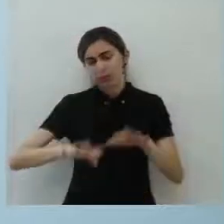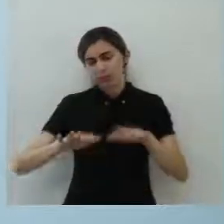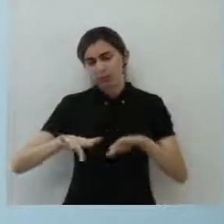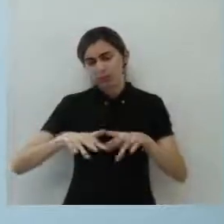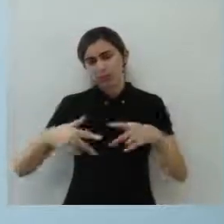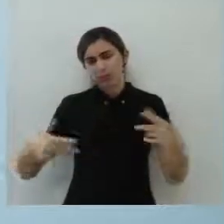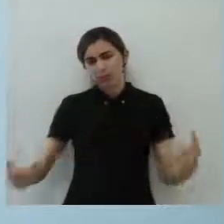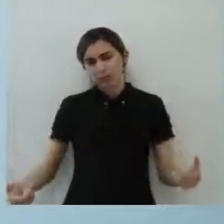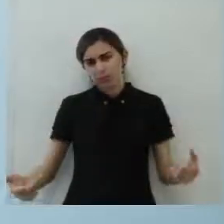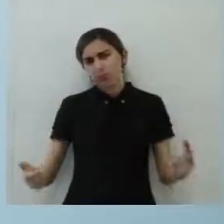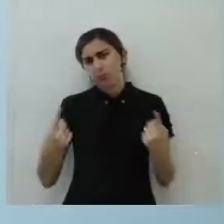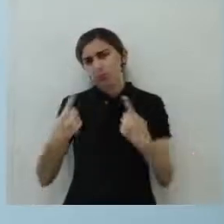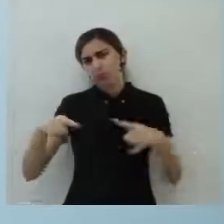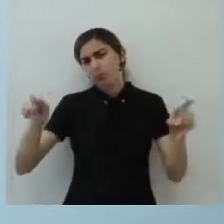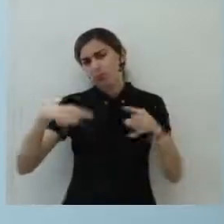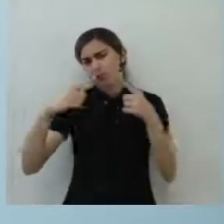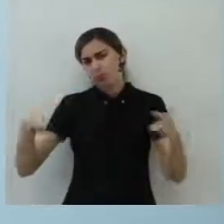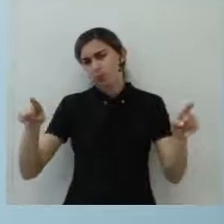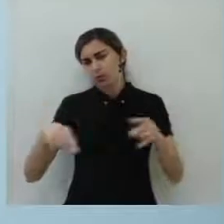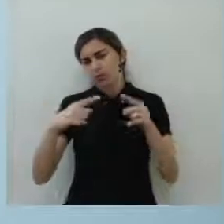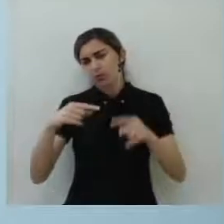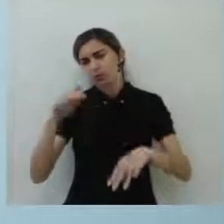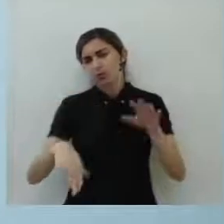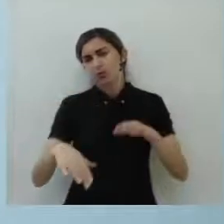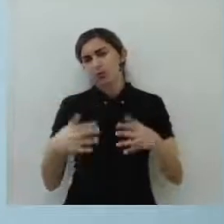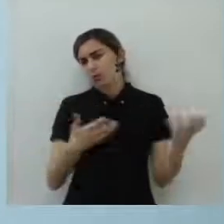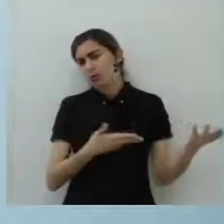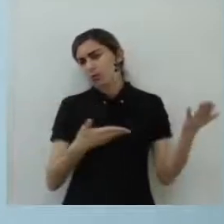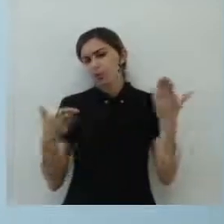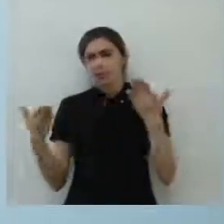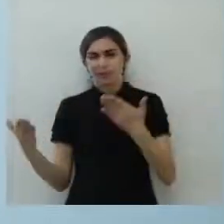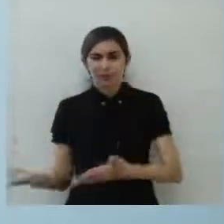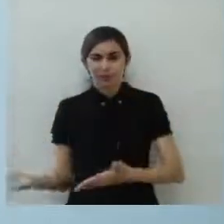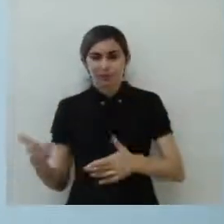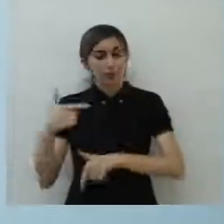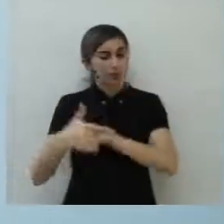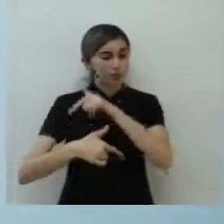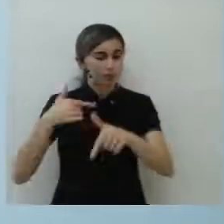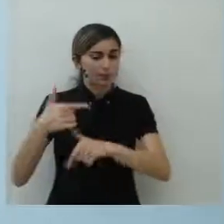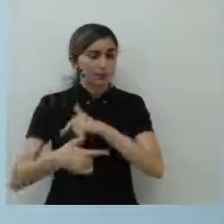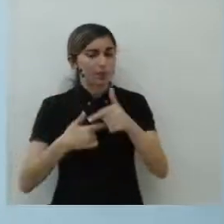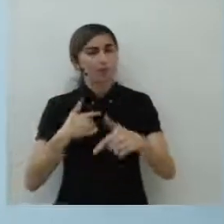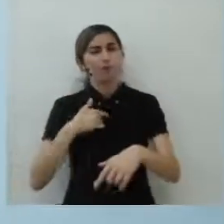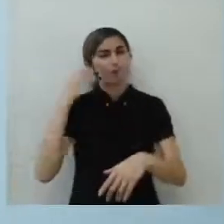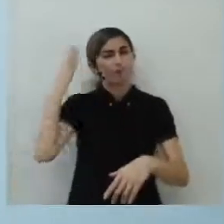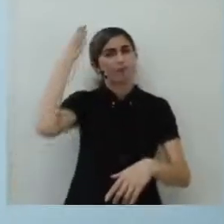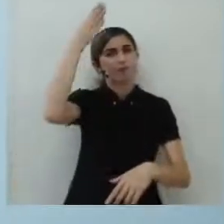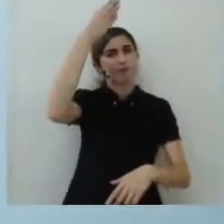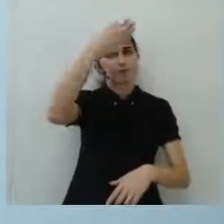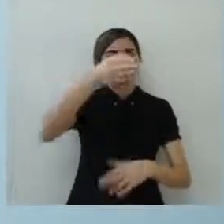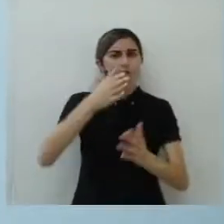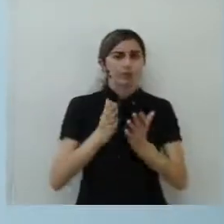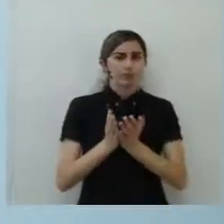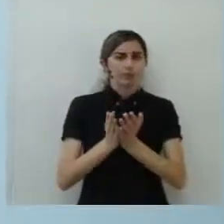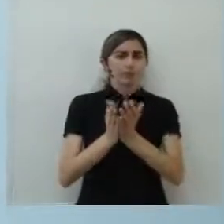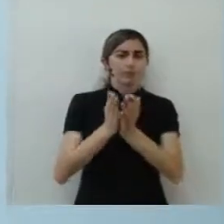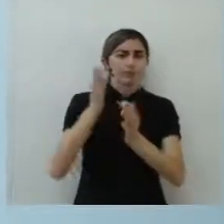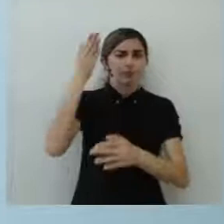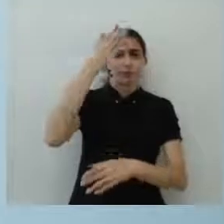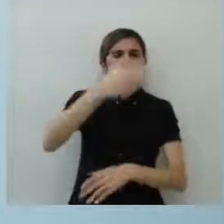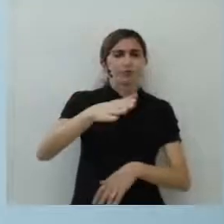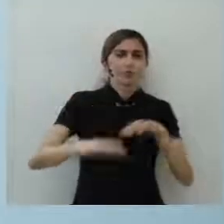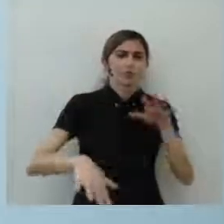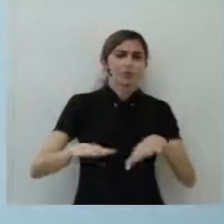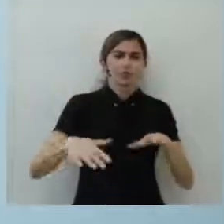ele se torna músico e recebe um convite, um trabalho. Ele vai embarcar num cruzeiro, vai tocar